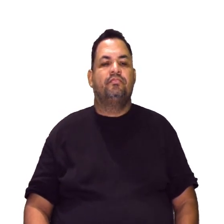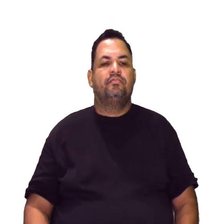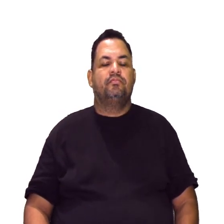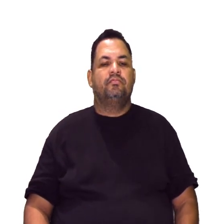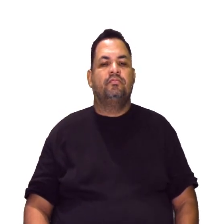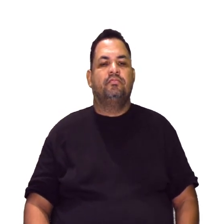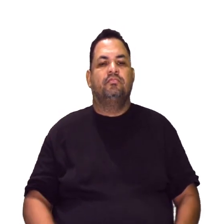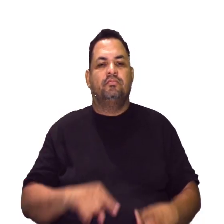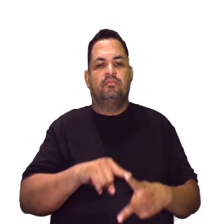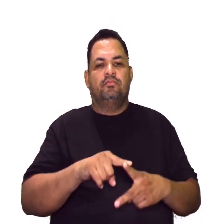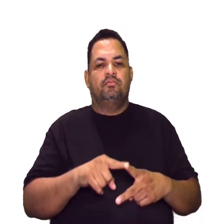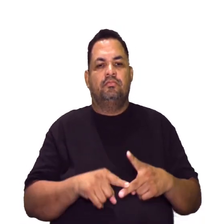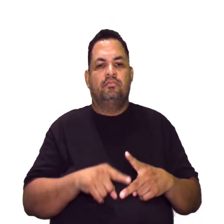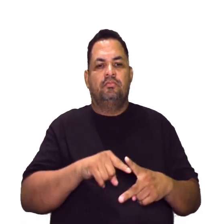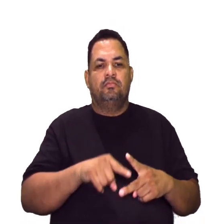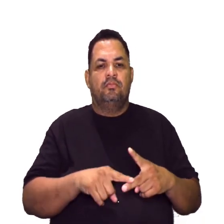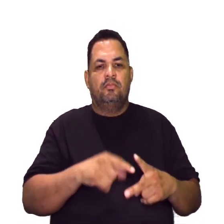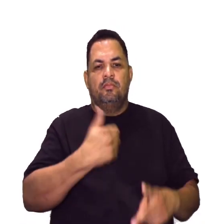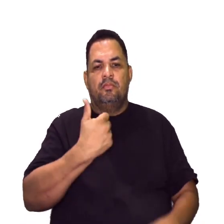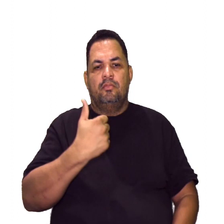ângulo, 180 graus.